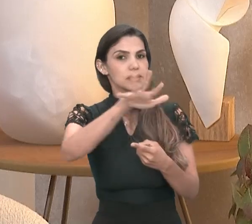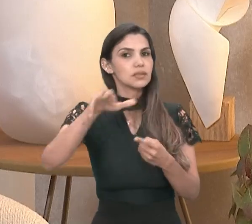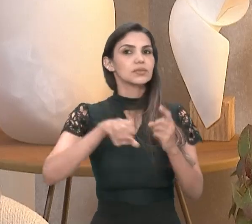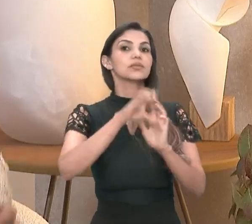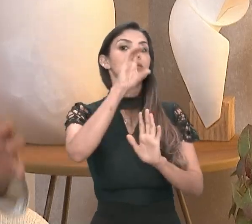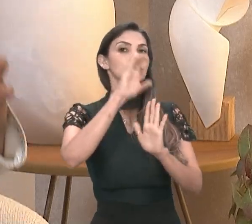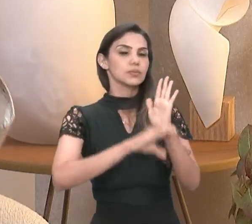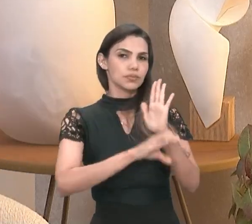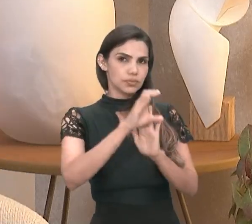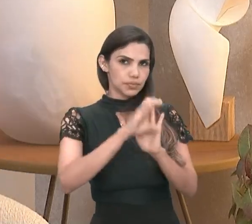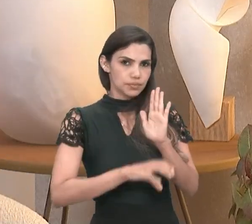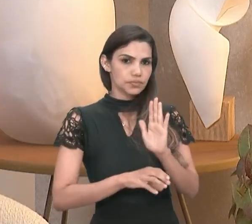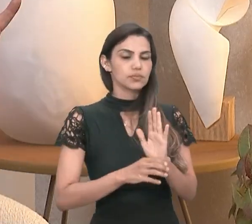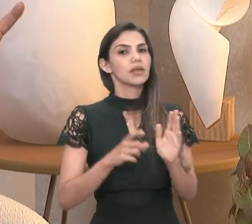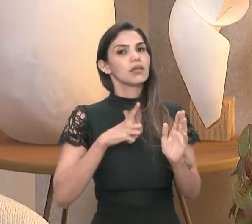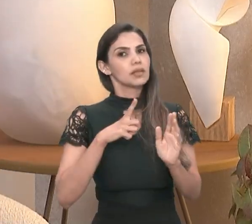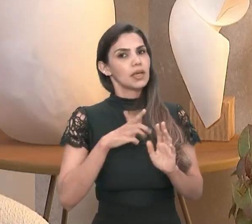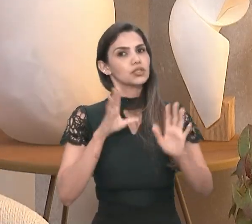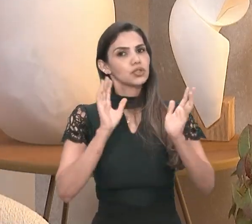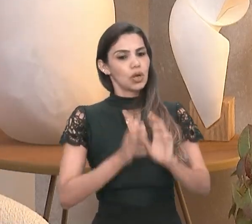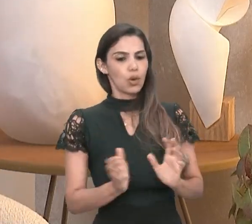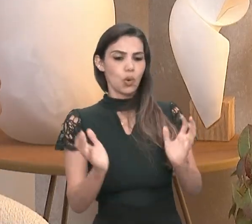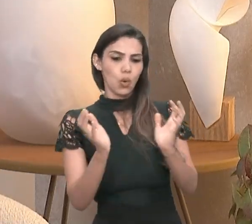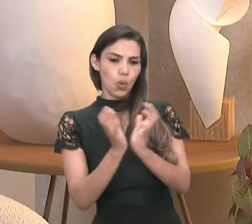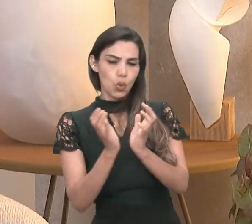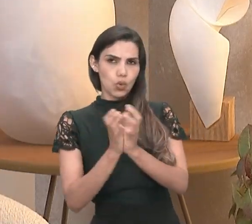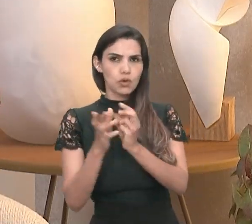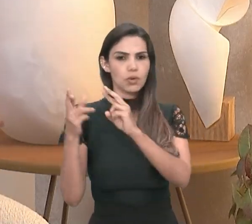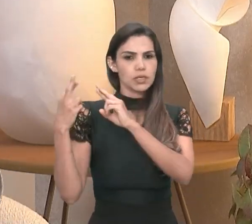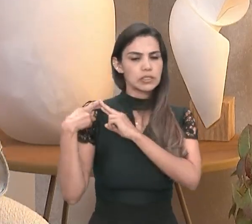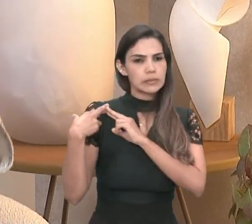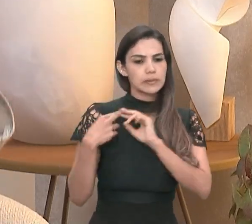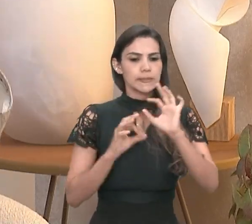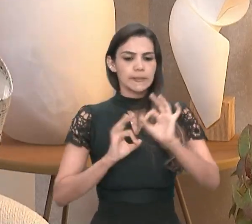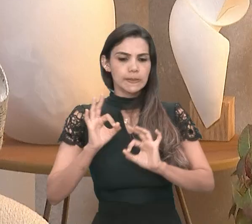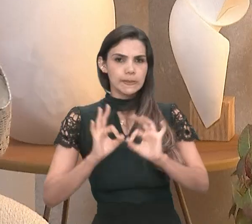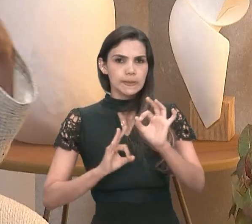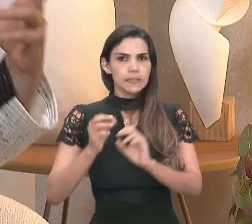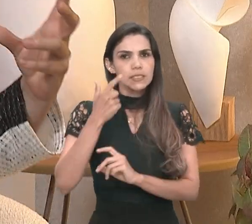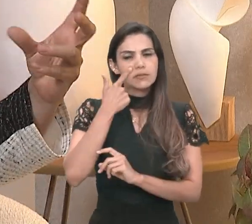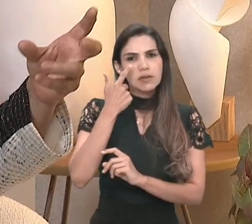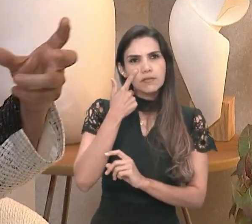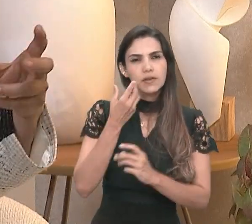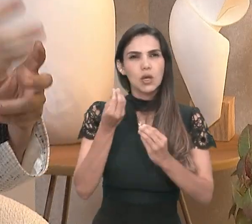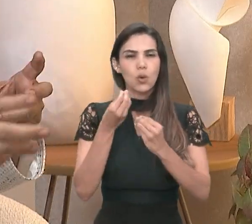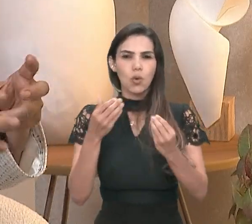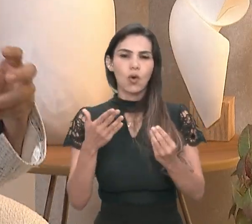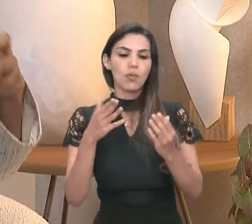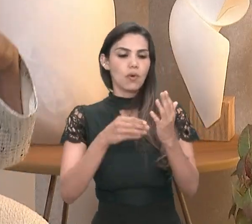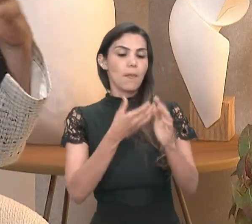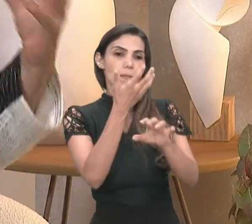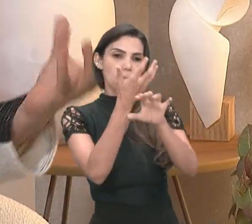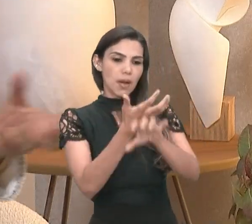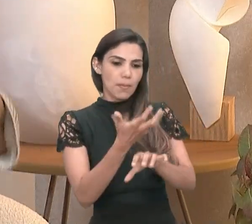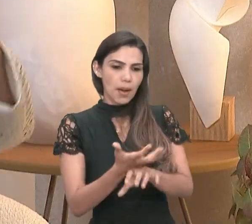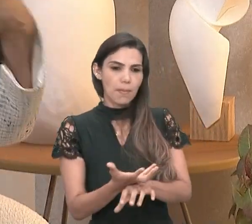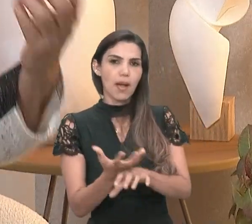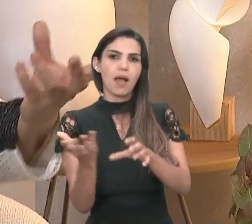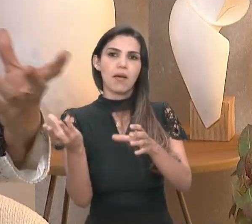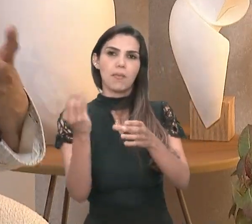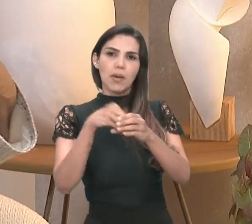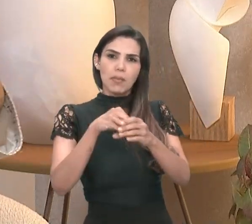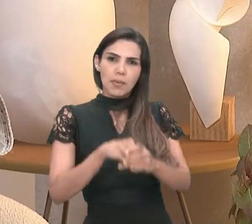curricular. Então, nós temos um comitê gestor para esse eixo, que vai trabalhar a inclusão das disciplinas com